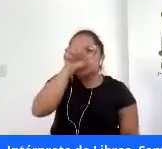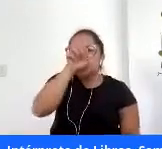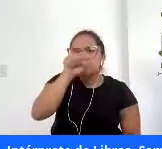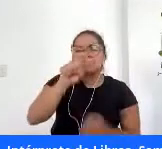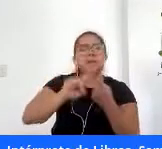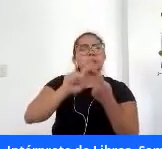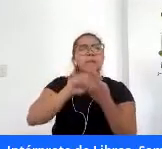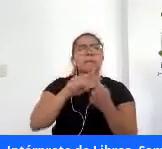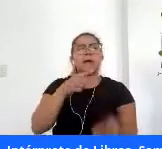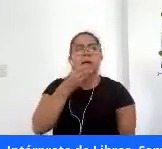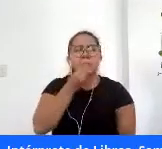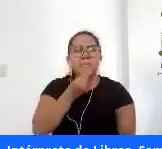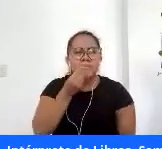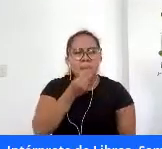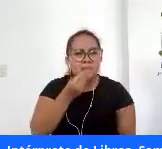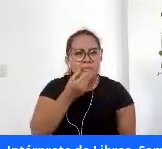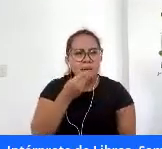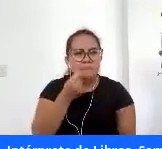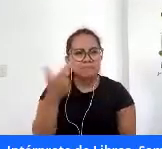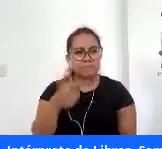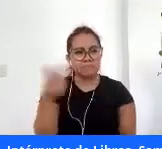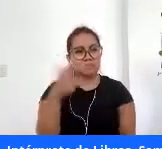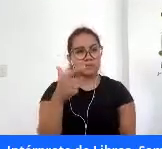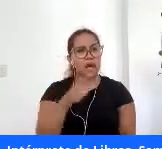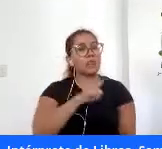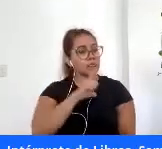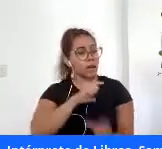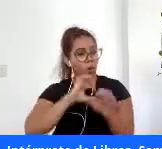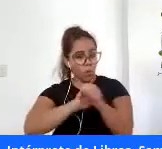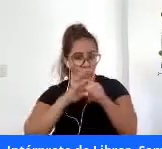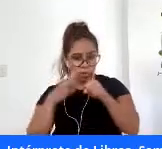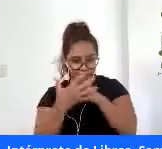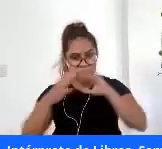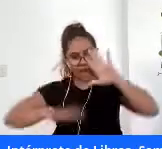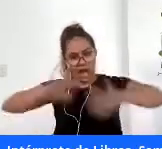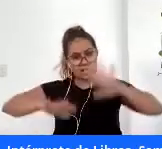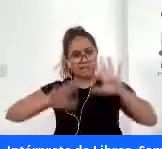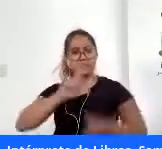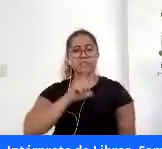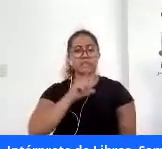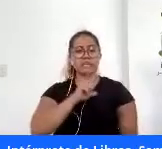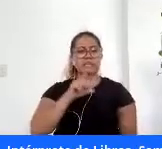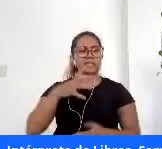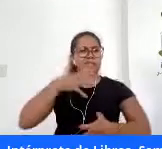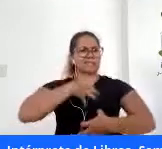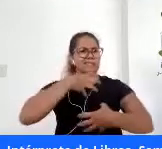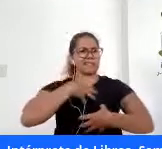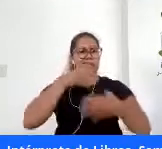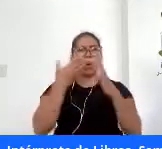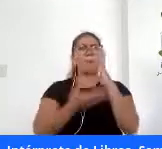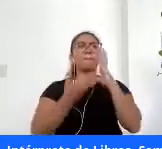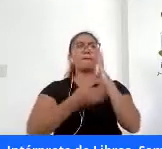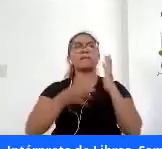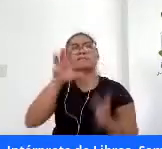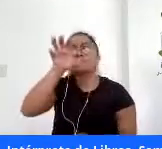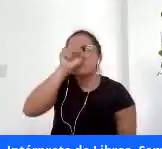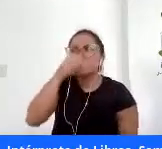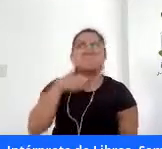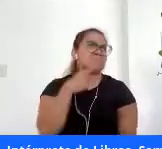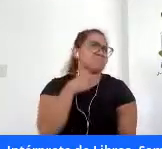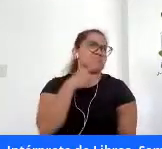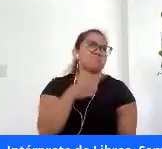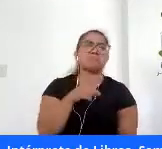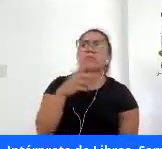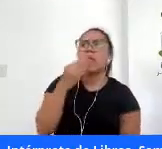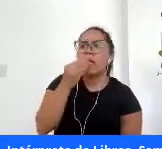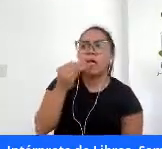atualmente no caso do coronavírus, né, que gera essa sensação. Então pode ter essa sensação de perda em vários níveis desse processamento